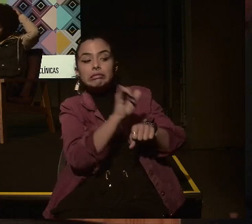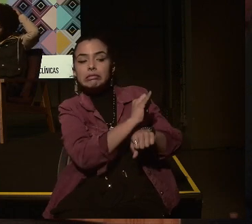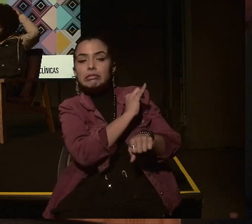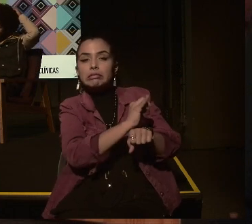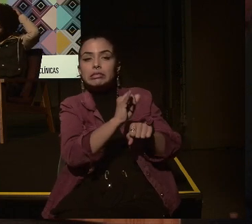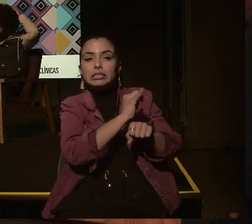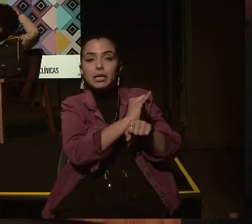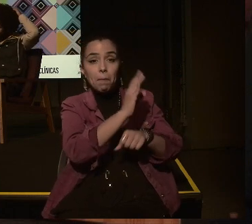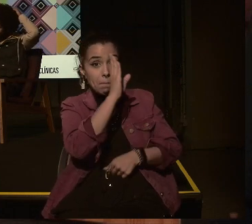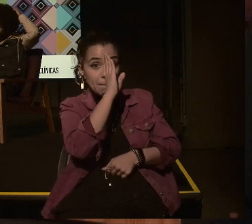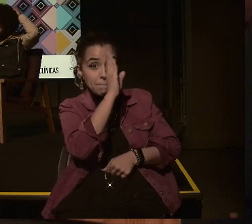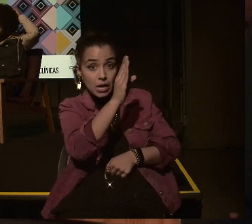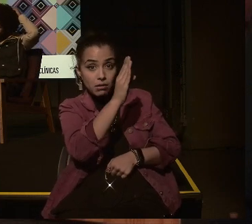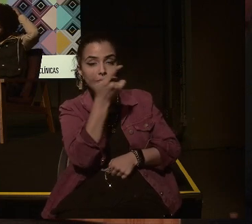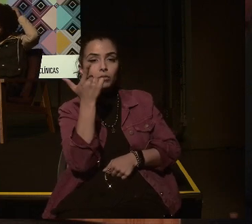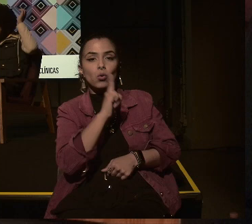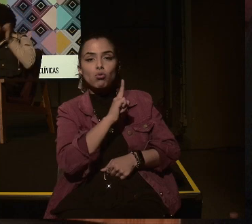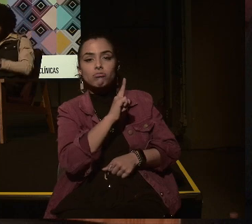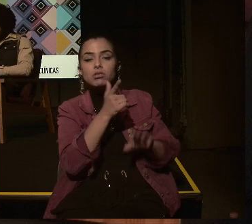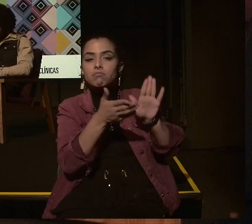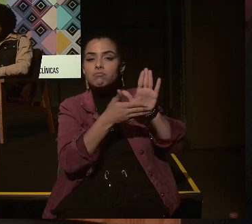A ilusão da brancura